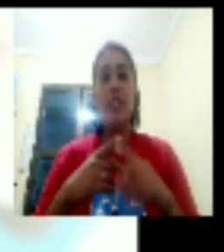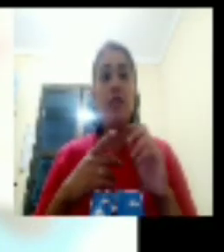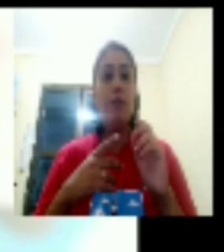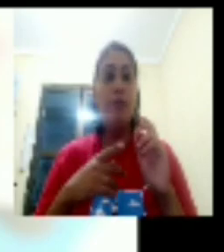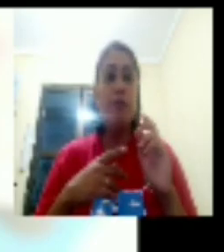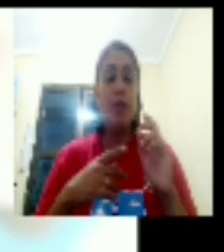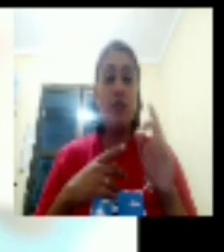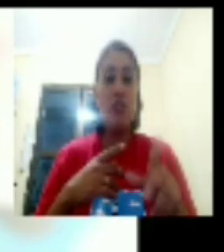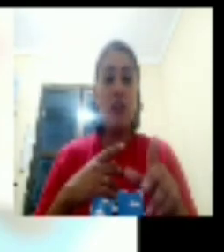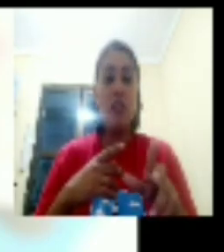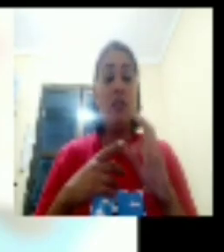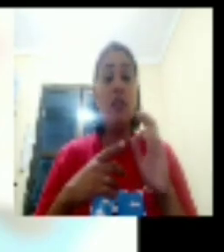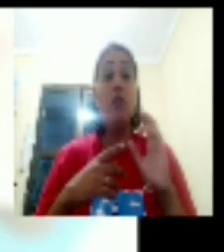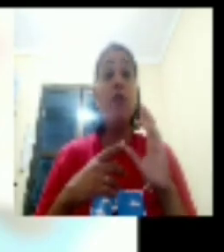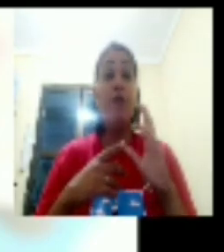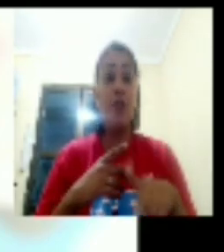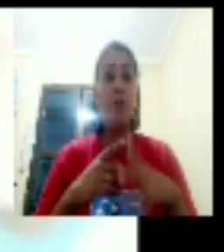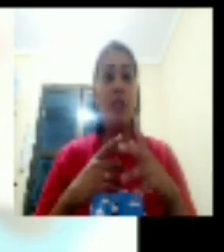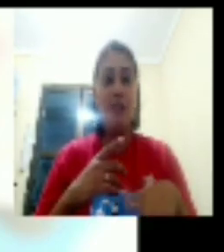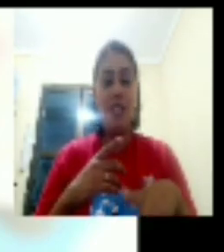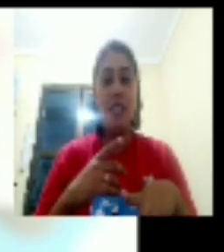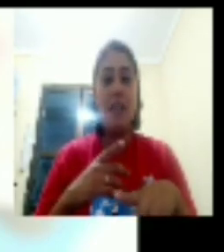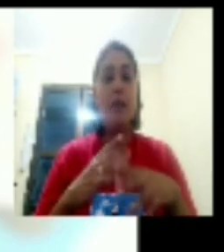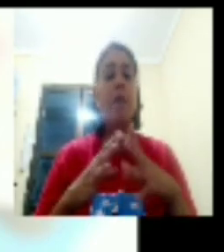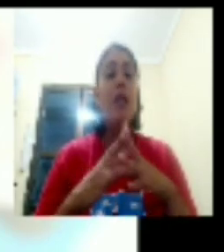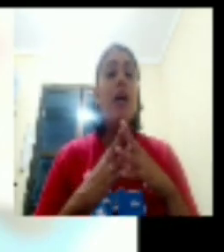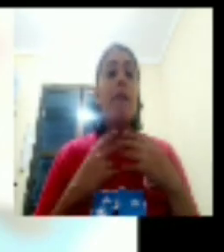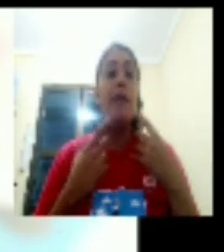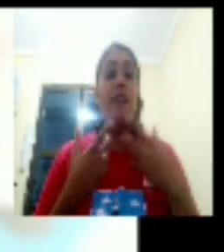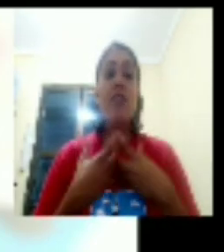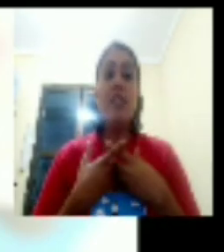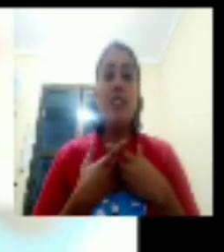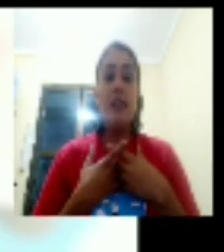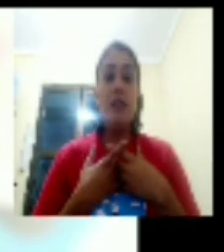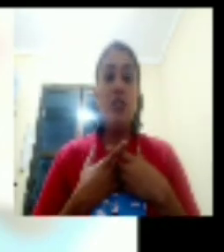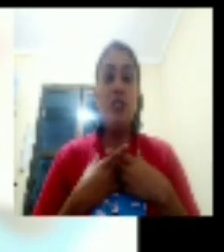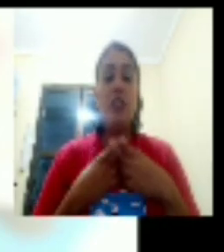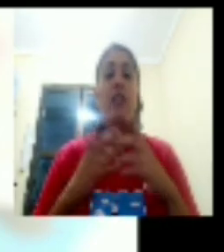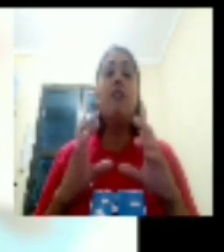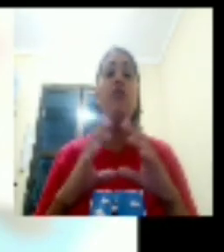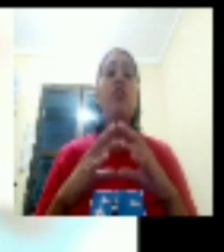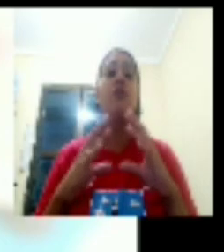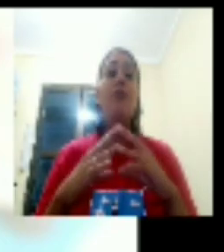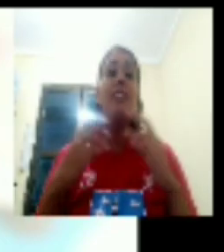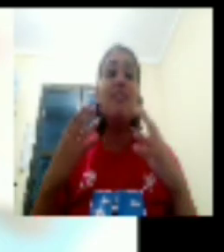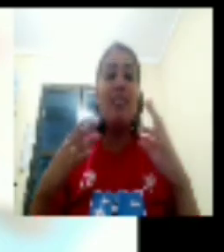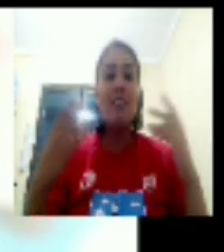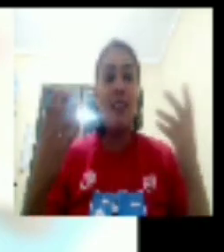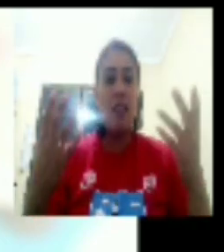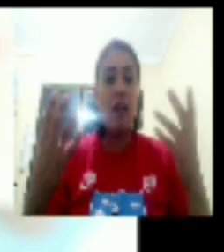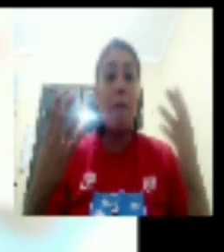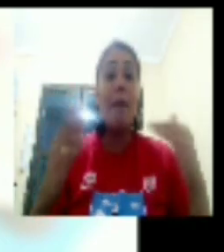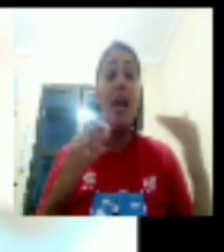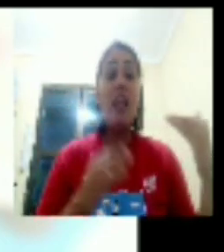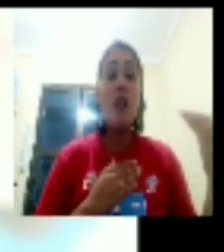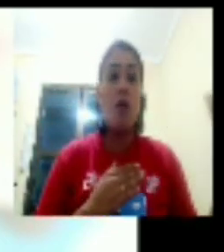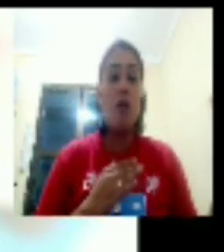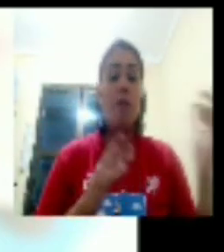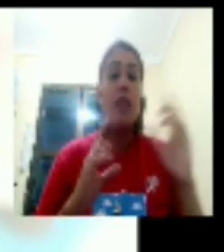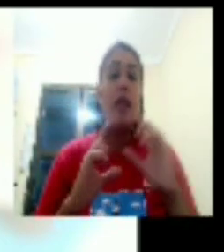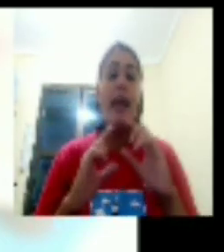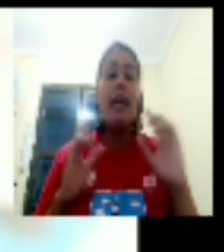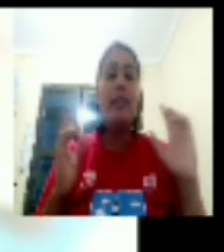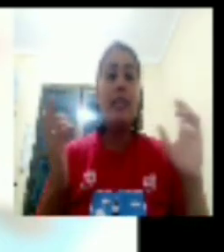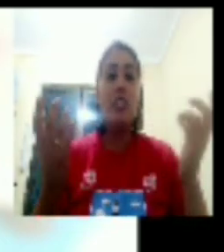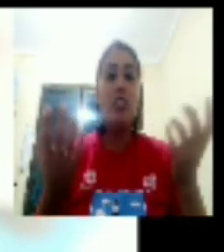um vídeo pra vocês, um filme, na verdade, pra vocês assistirem, que vocês vão entender